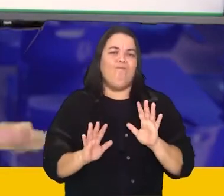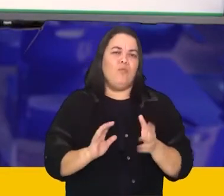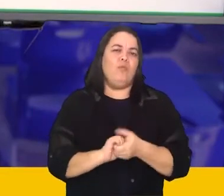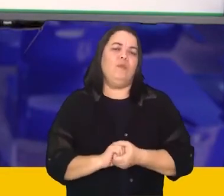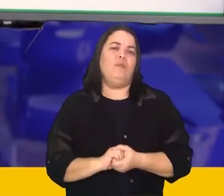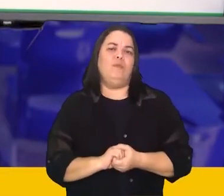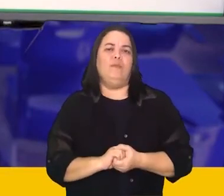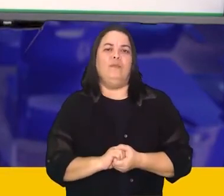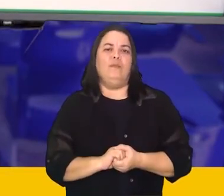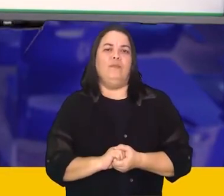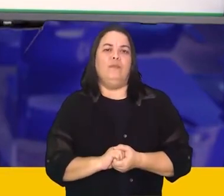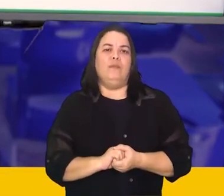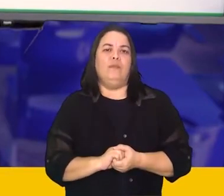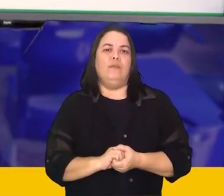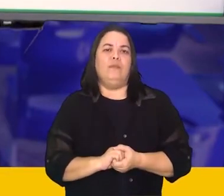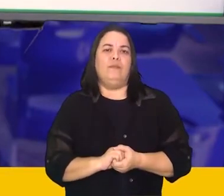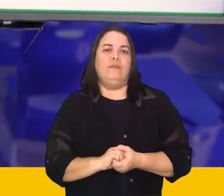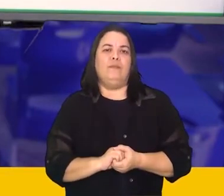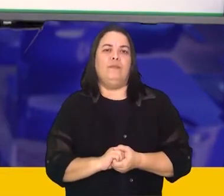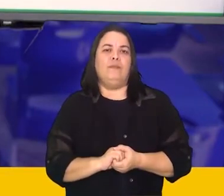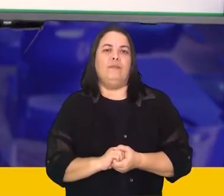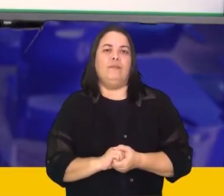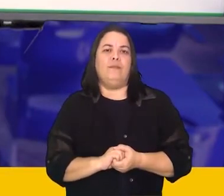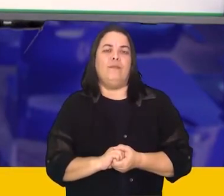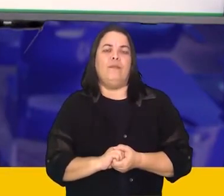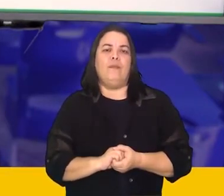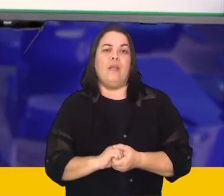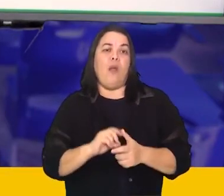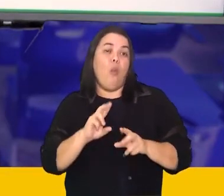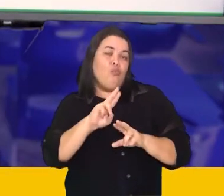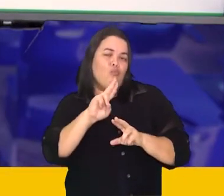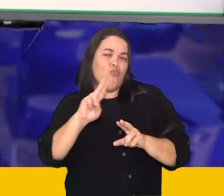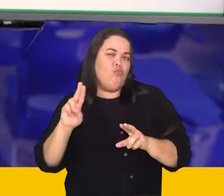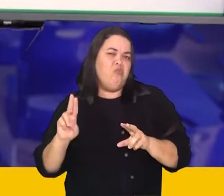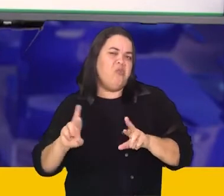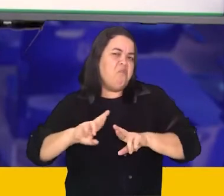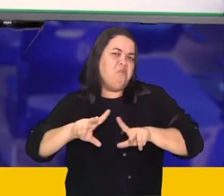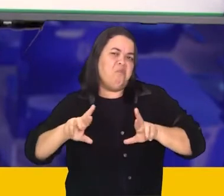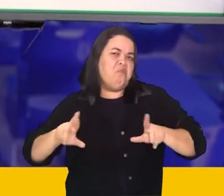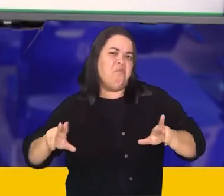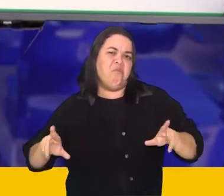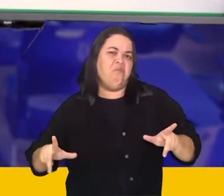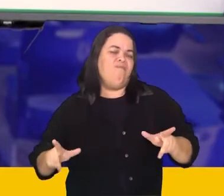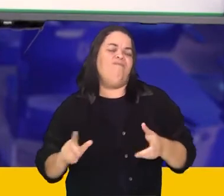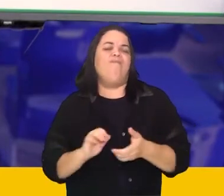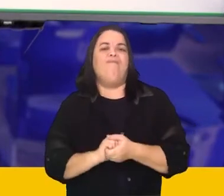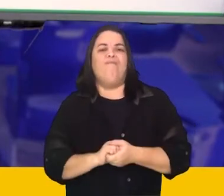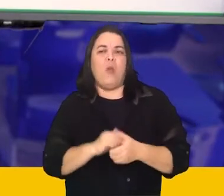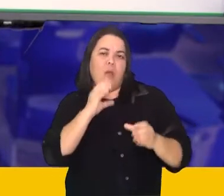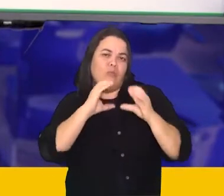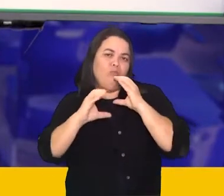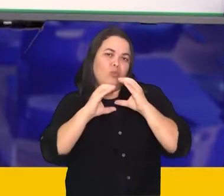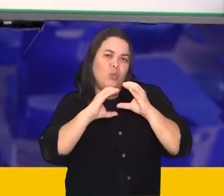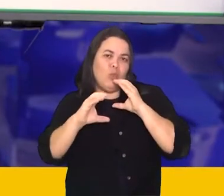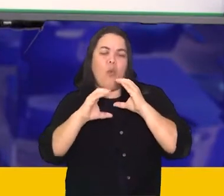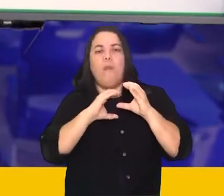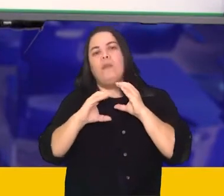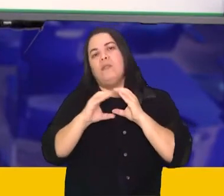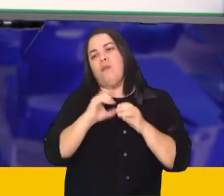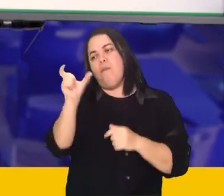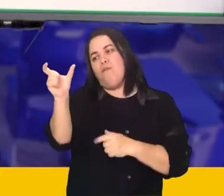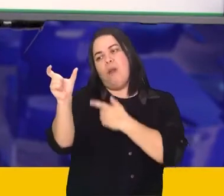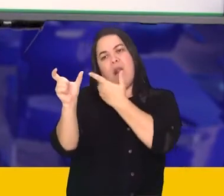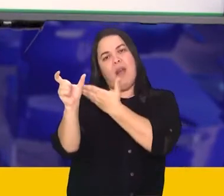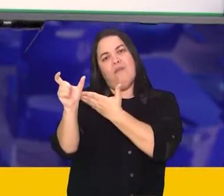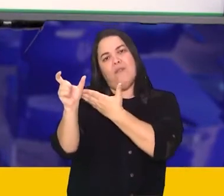Fazendo metáforas, etc. Então você usou de uma outra forma na sua comunicação e a mesma palavra